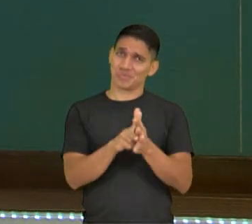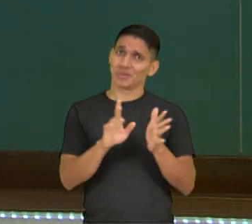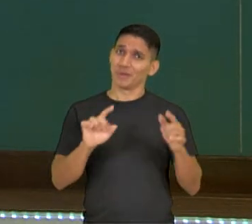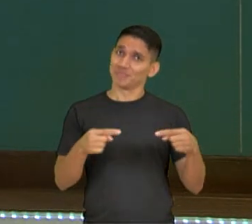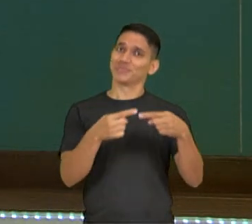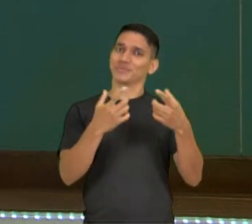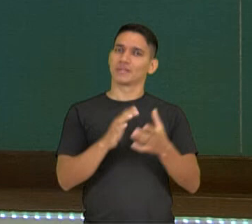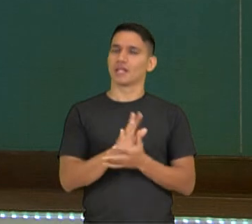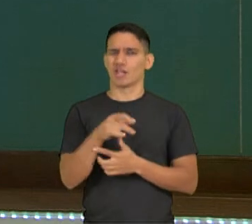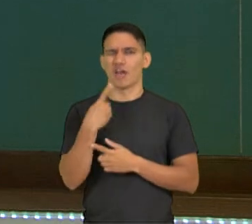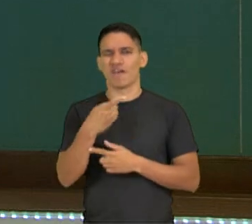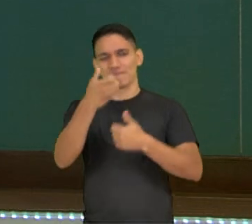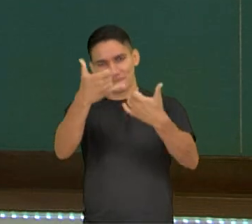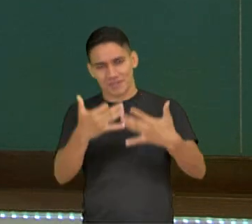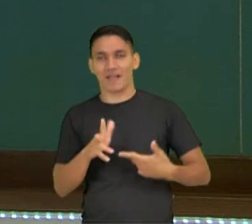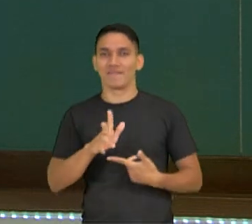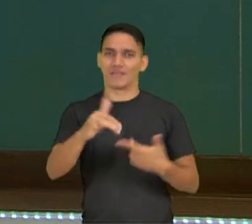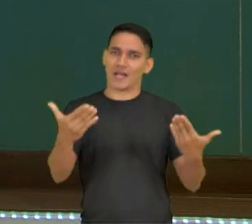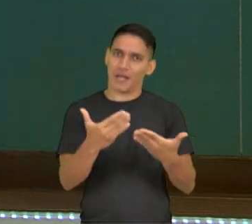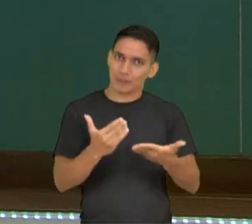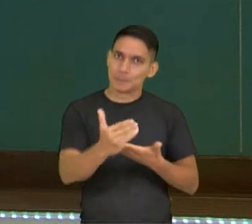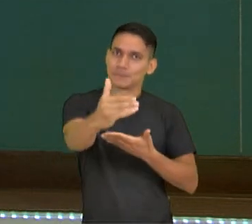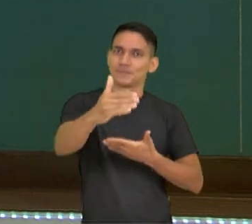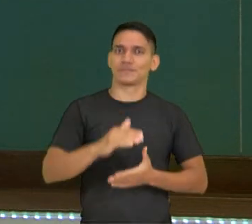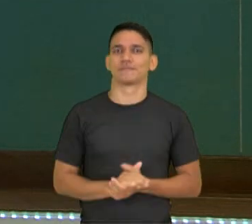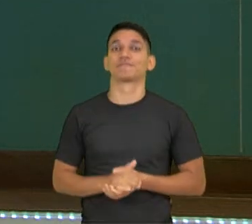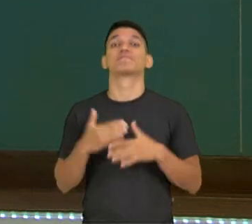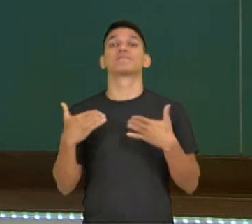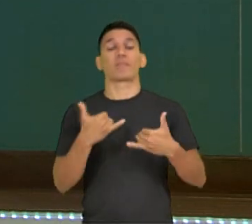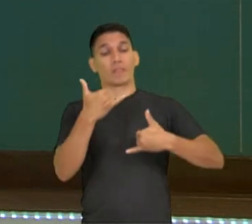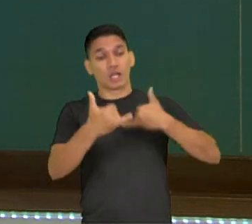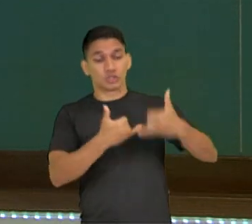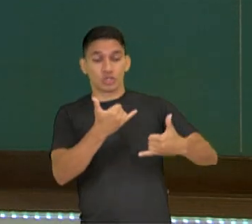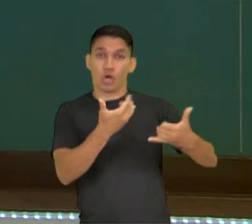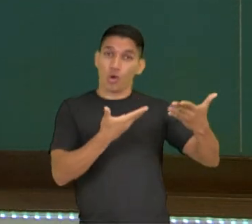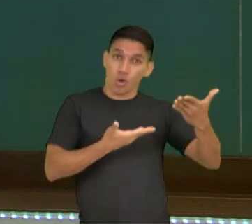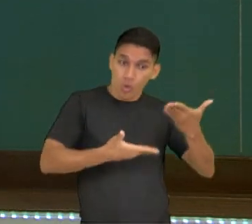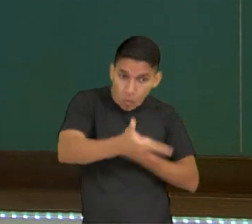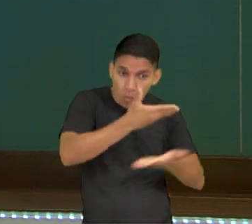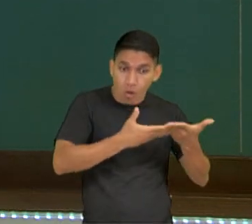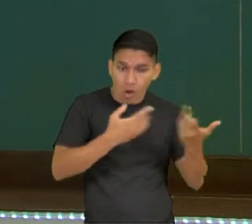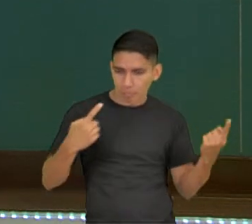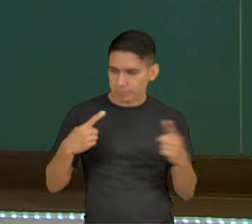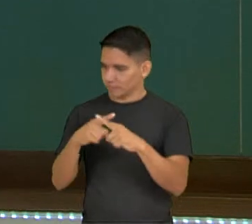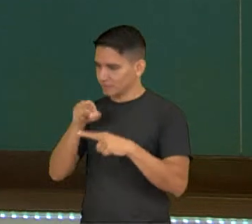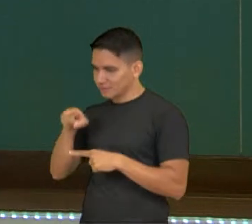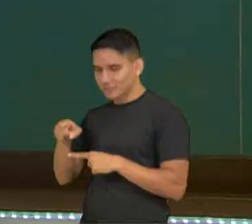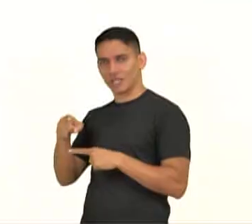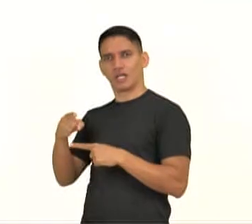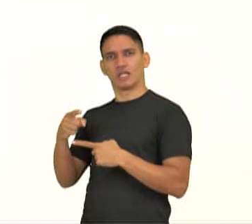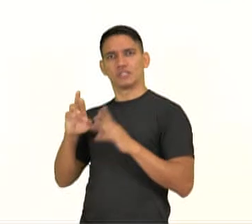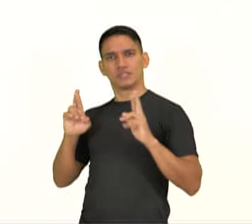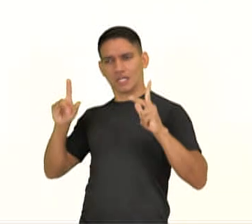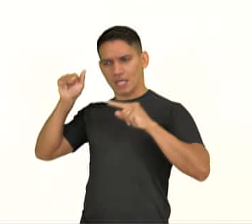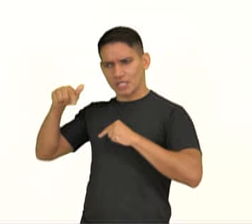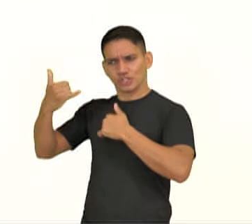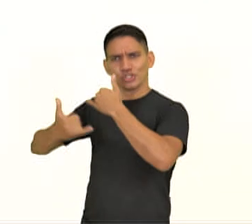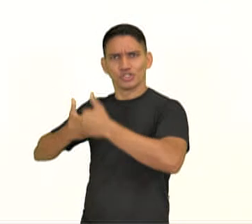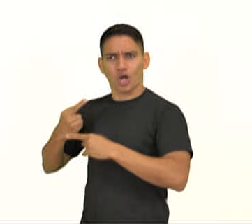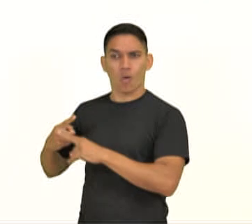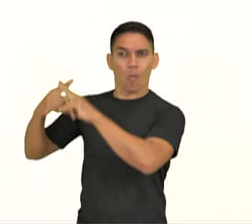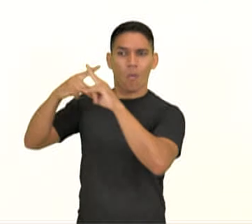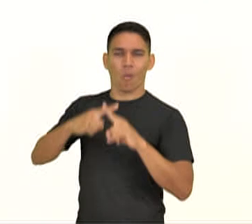vai conversar um pouquinho sobre isso. Jogos cooperativos versus jogos competitivos. A